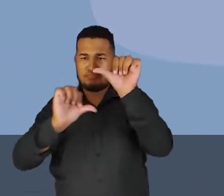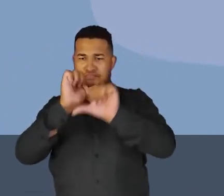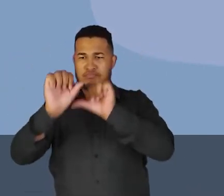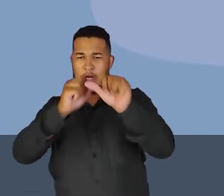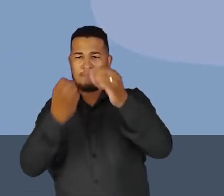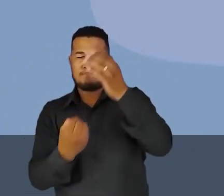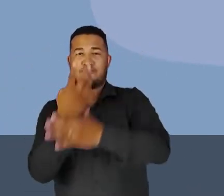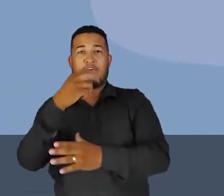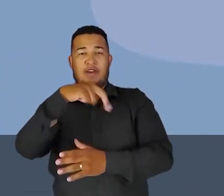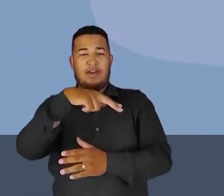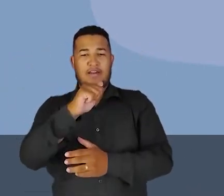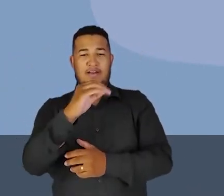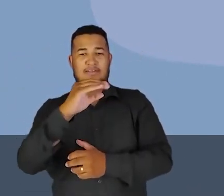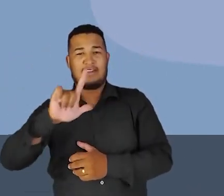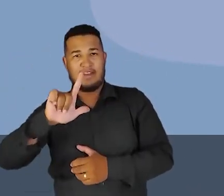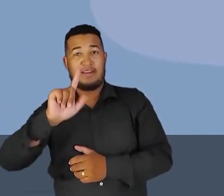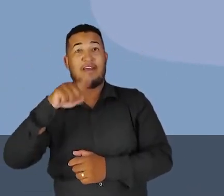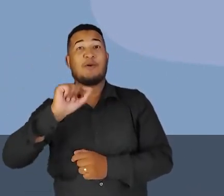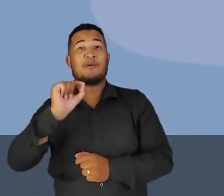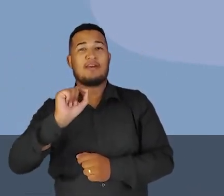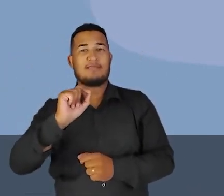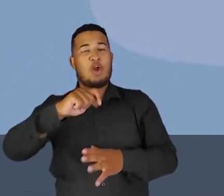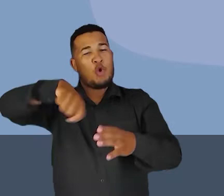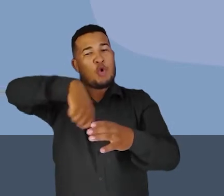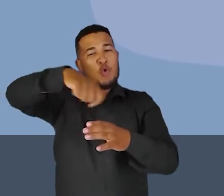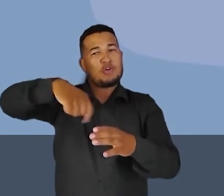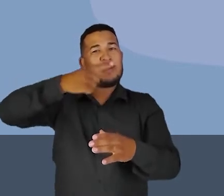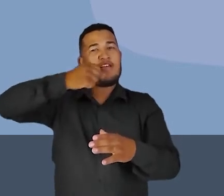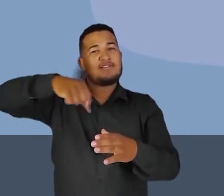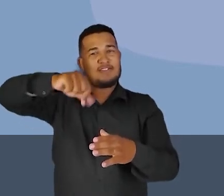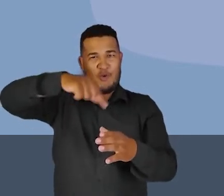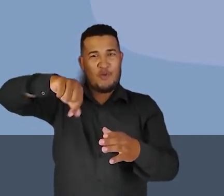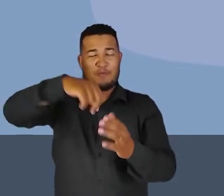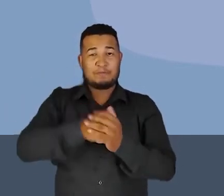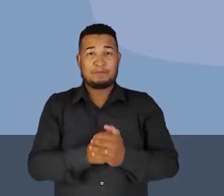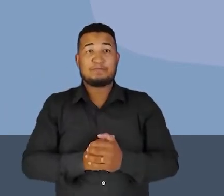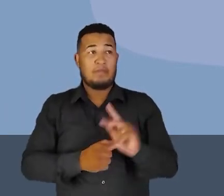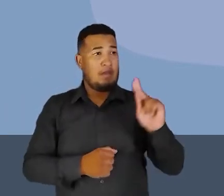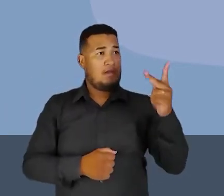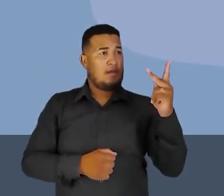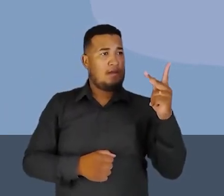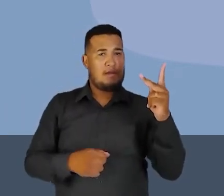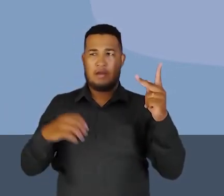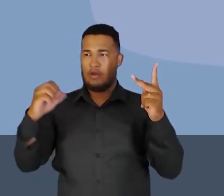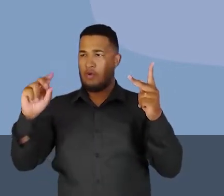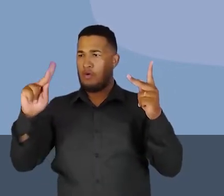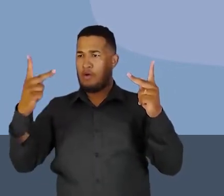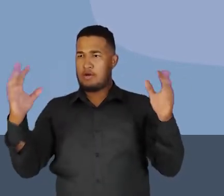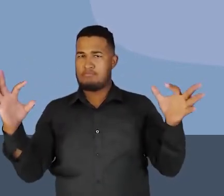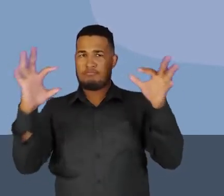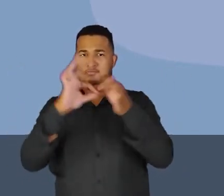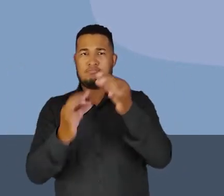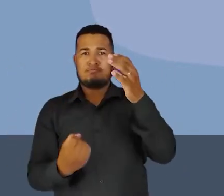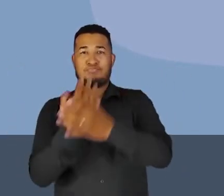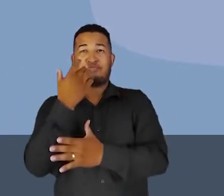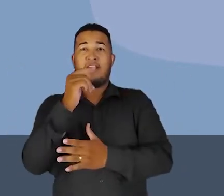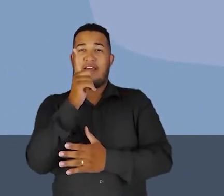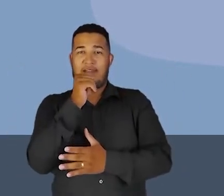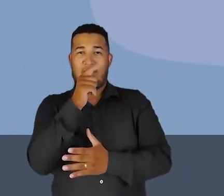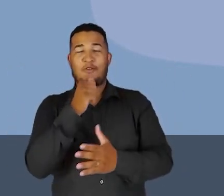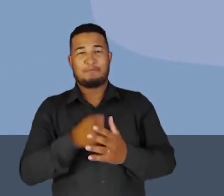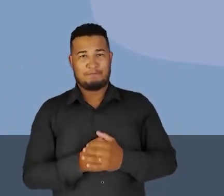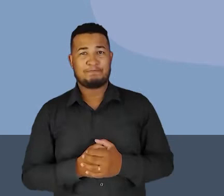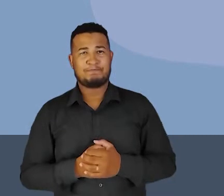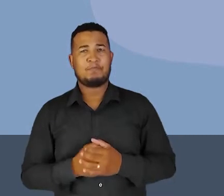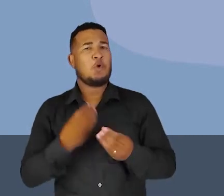do NaCl, que é o cloreto de sódio. E o H do ácido interage com o H da base e vai formar água. Vamos ver, então,